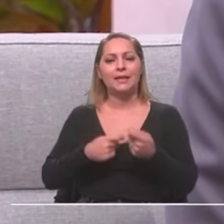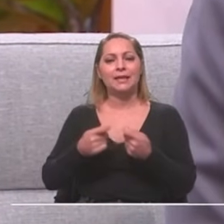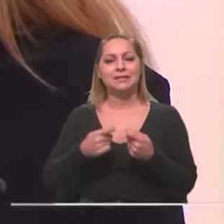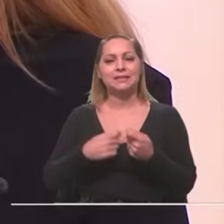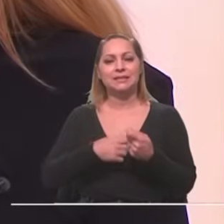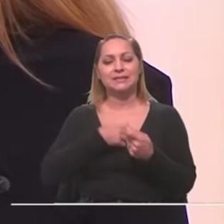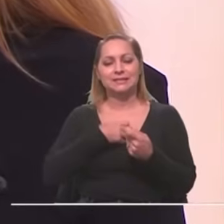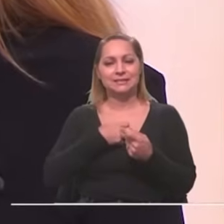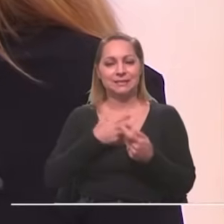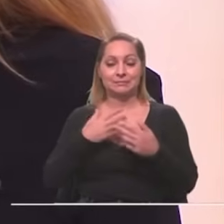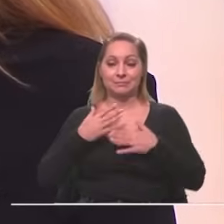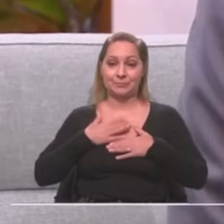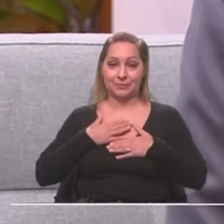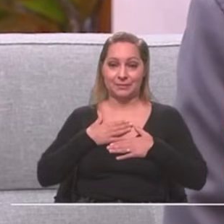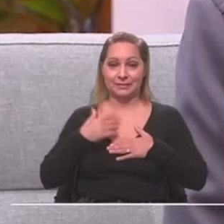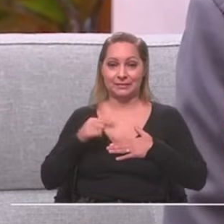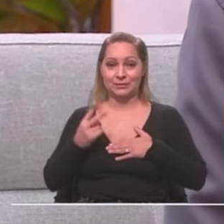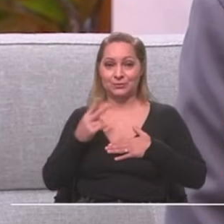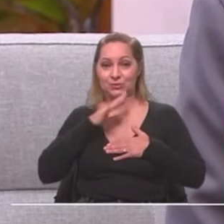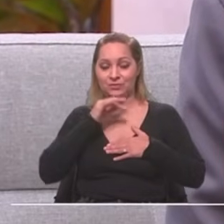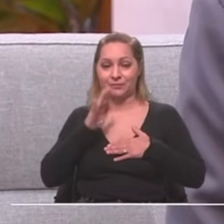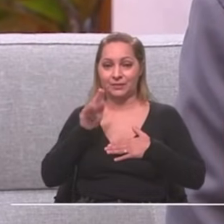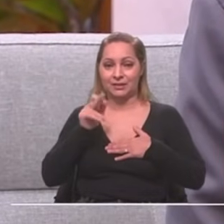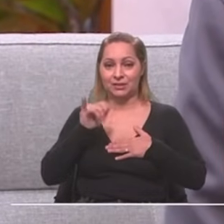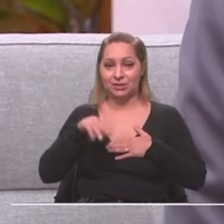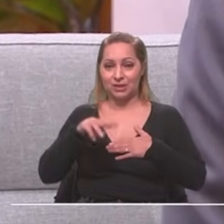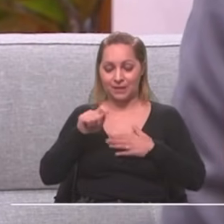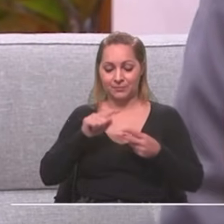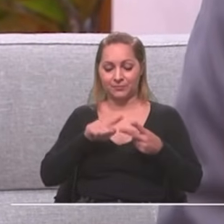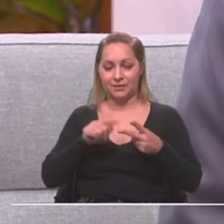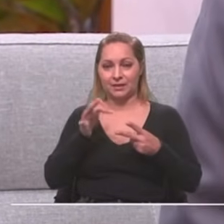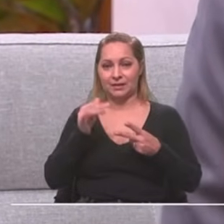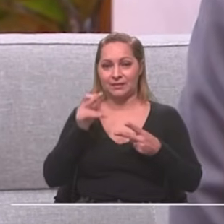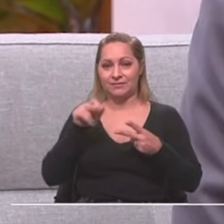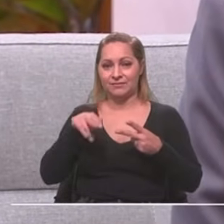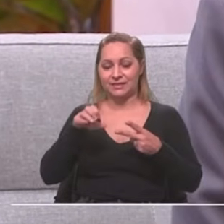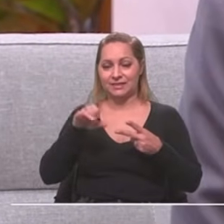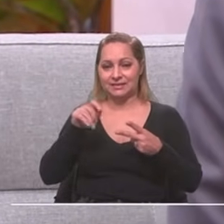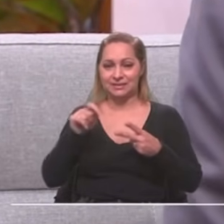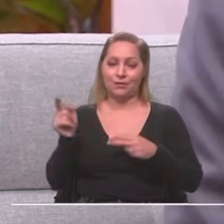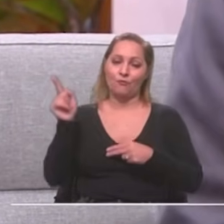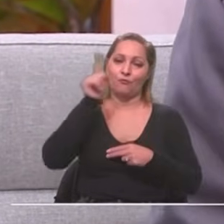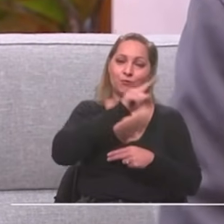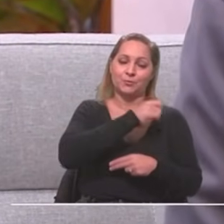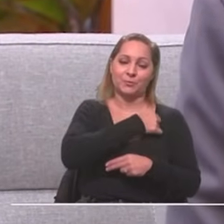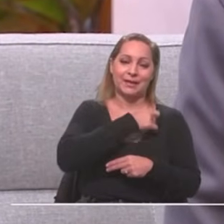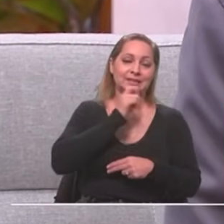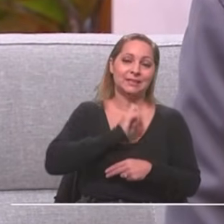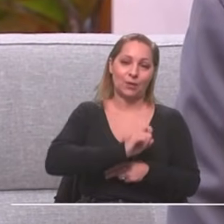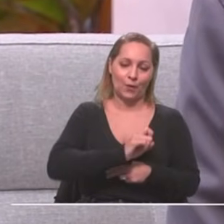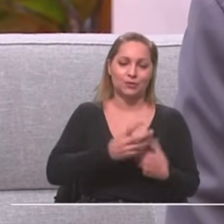sentimentos? É assim, no meu caso, tenho 2 filhos, tenho o Jaime e a Francisca. Fomos para a casa dos meus pais, para a Guarda, e com a companhia da